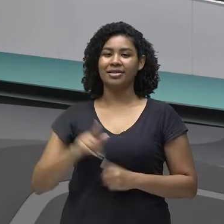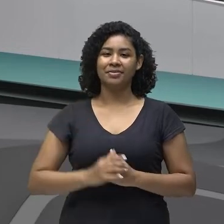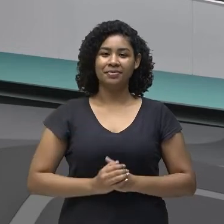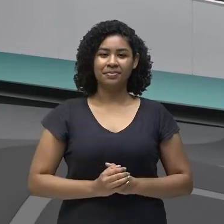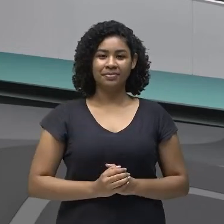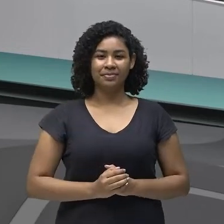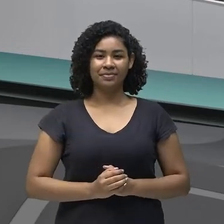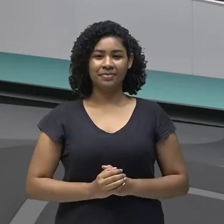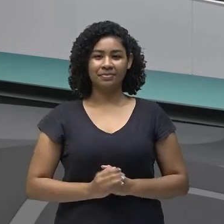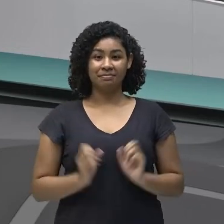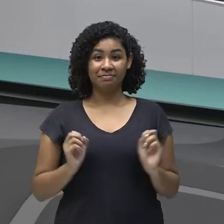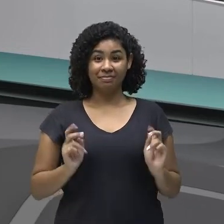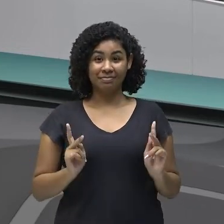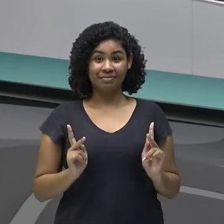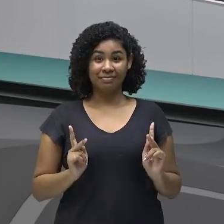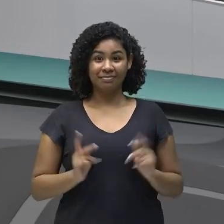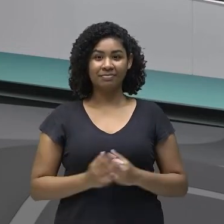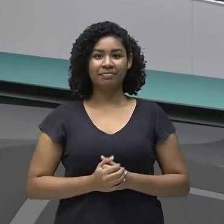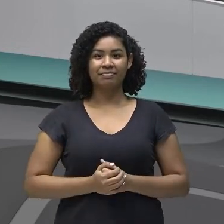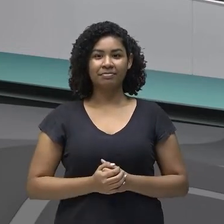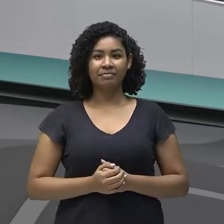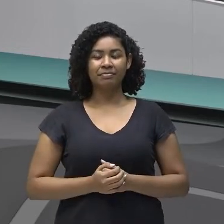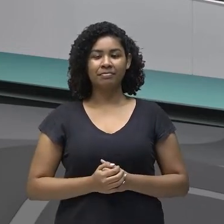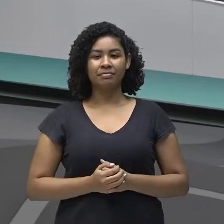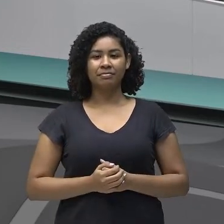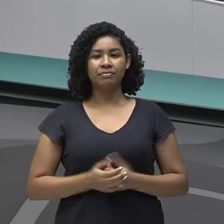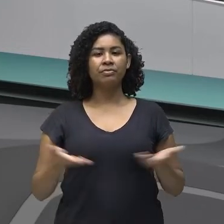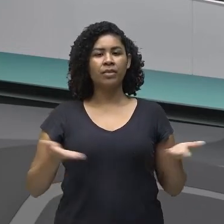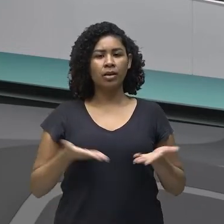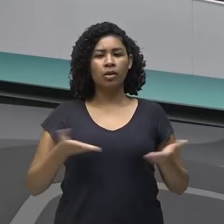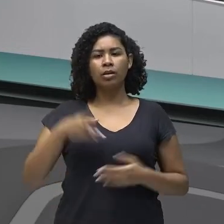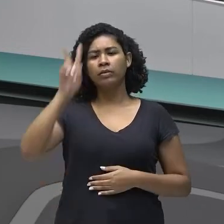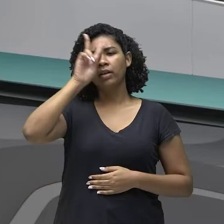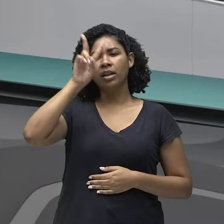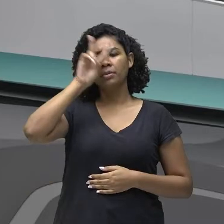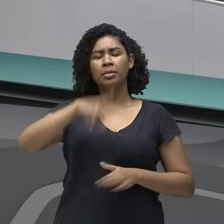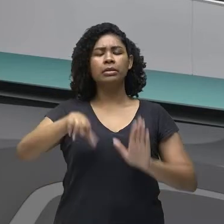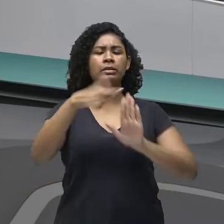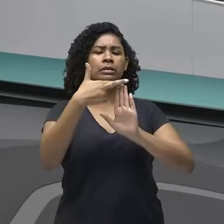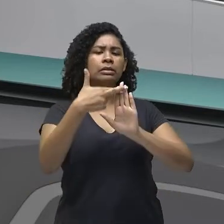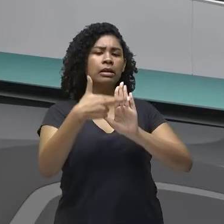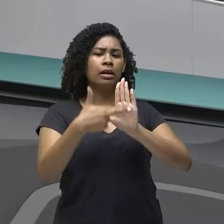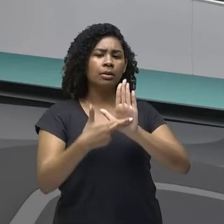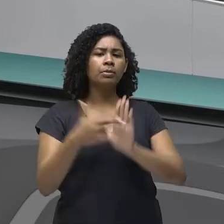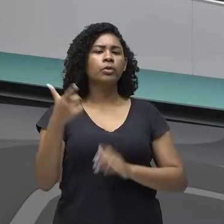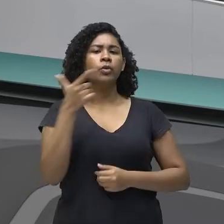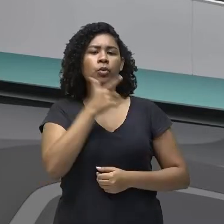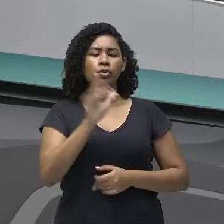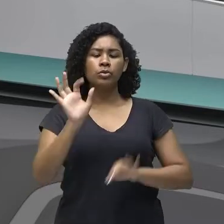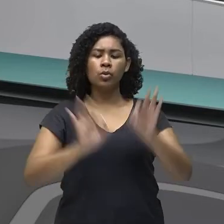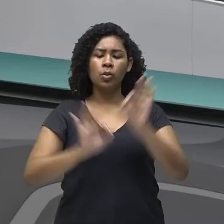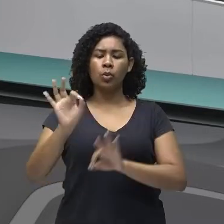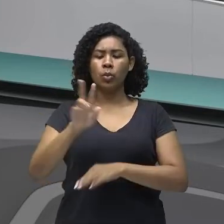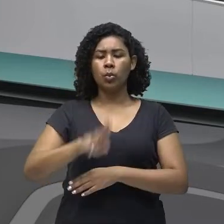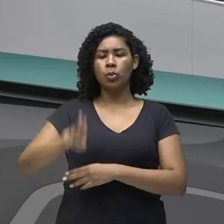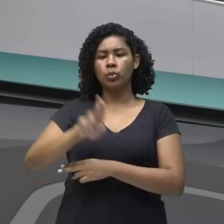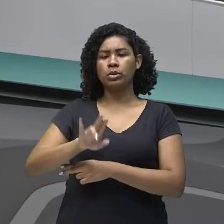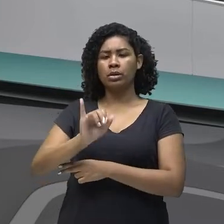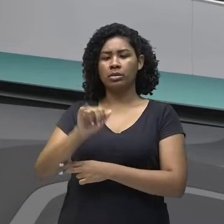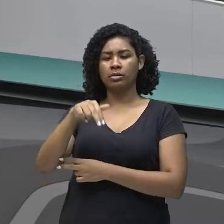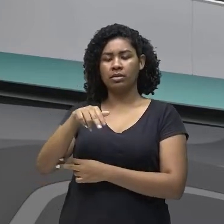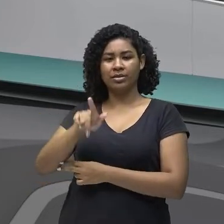ing, certo? E agora a gente vai relembrar um pouquinho das regras para formar esse ing